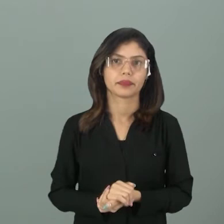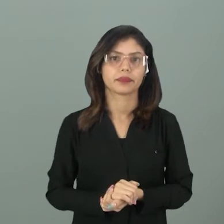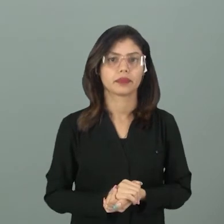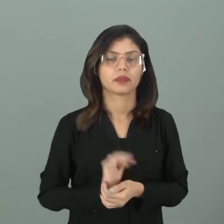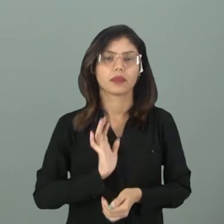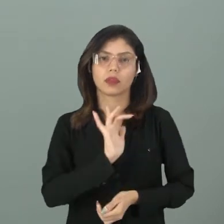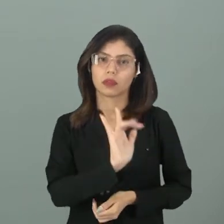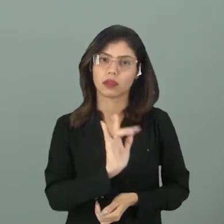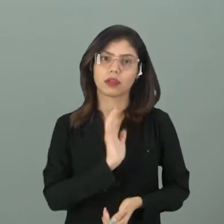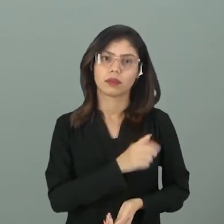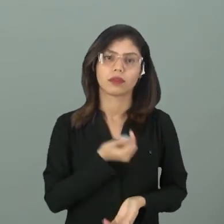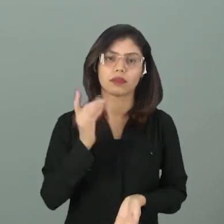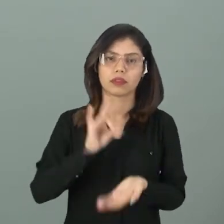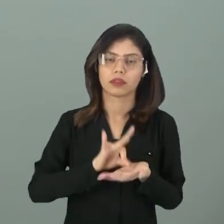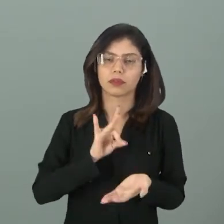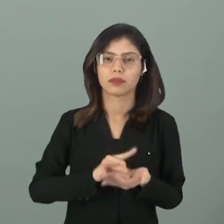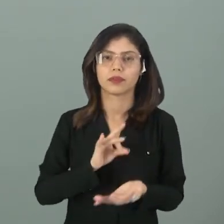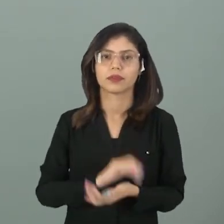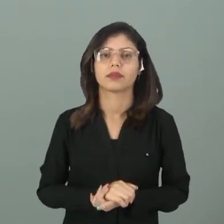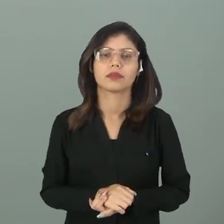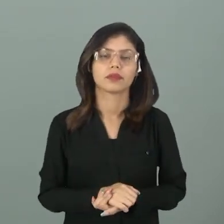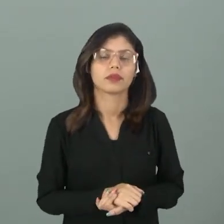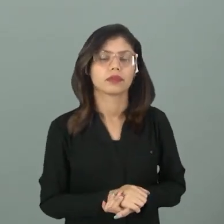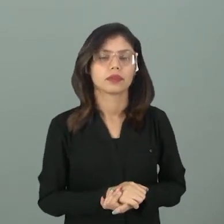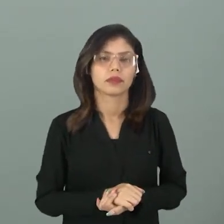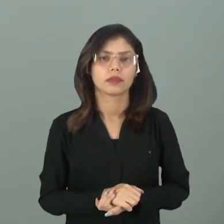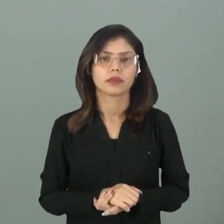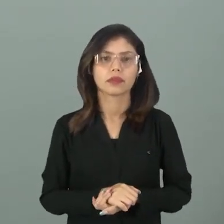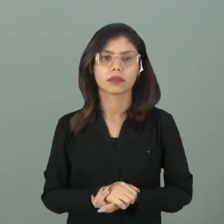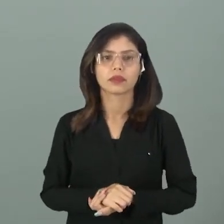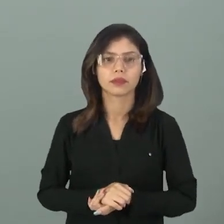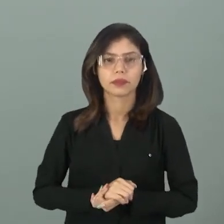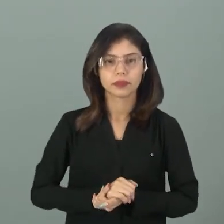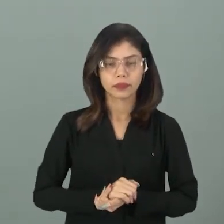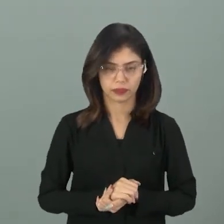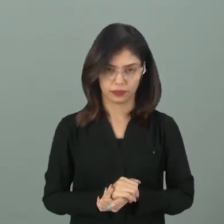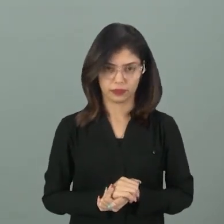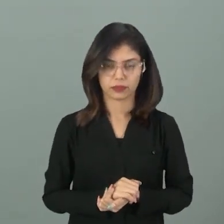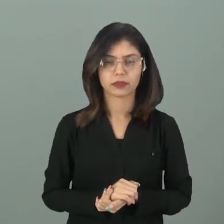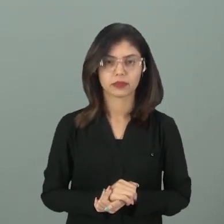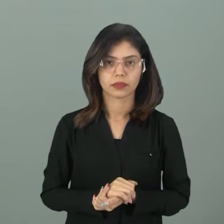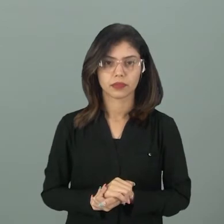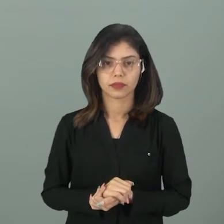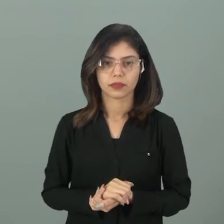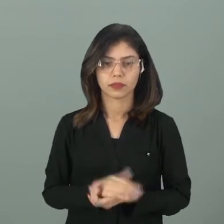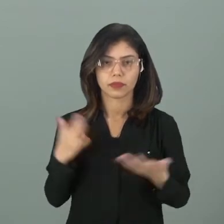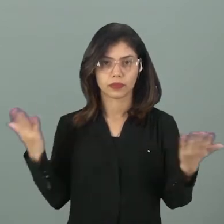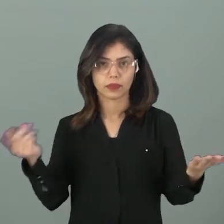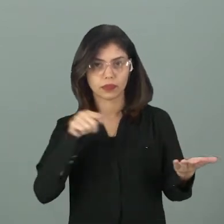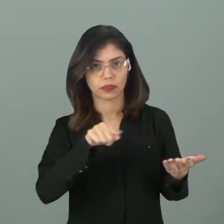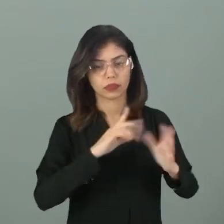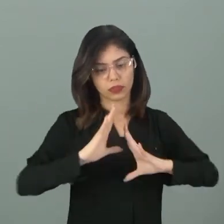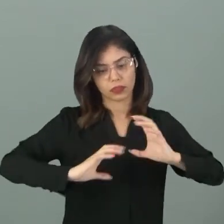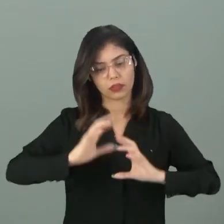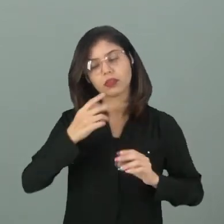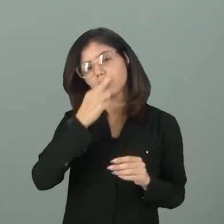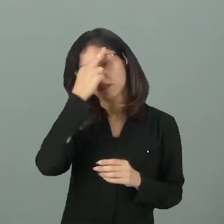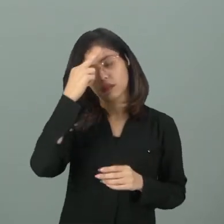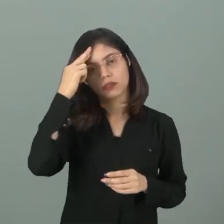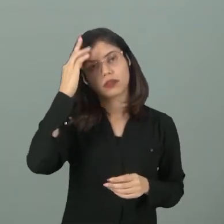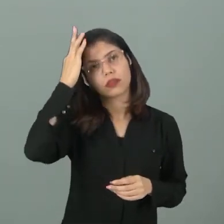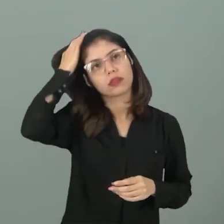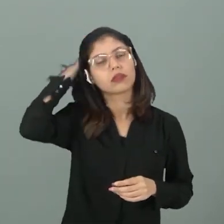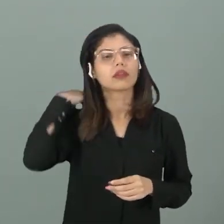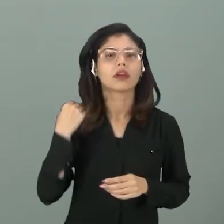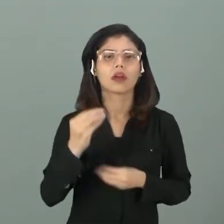pelo amor verdadeiro, um beijo do príncipe, né? Que realmente gosta dela, que a ama. Então, esse é o conflito da história.